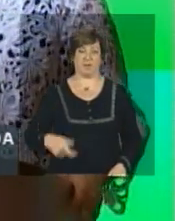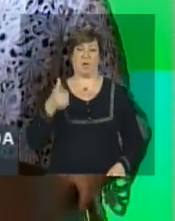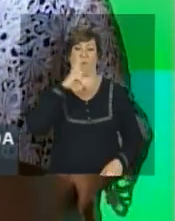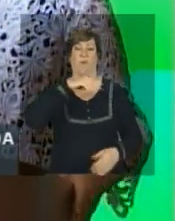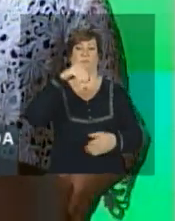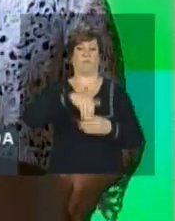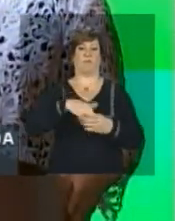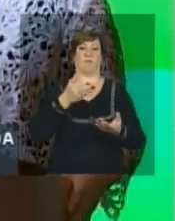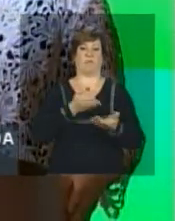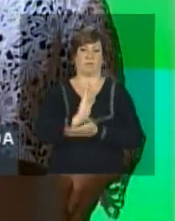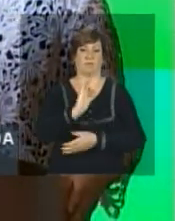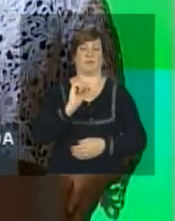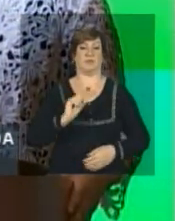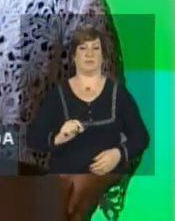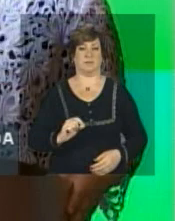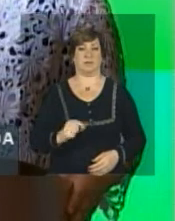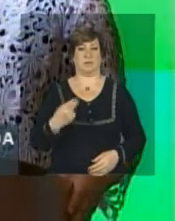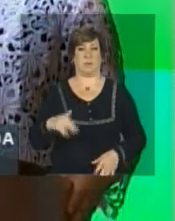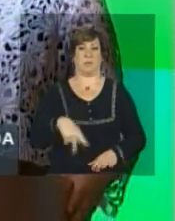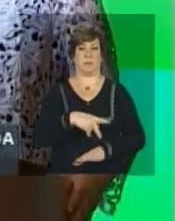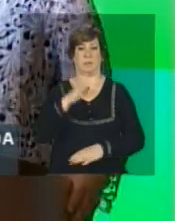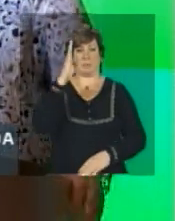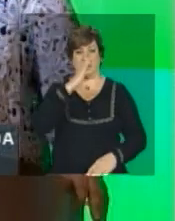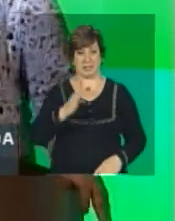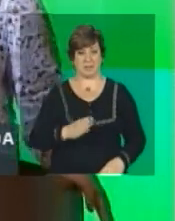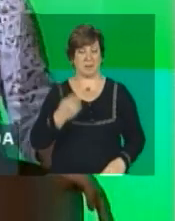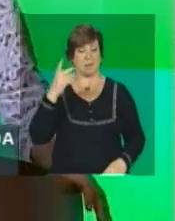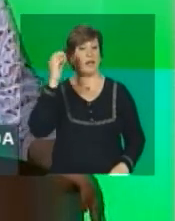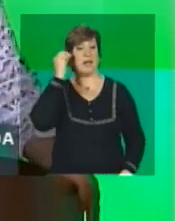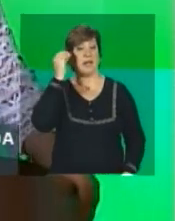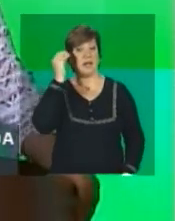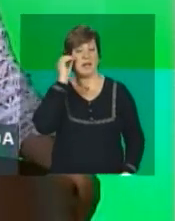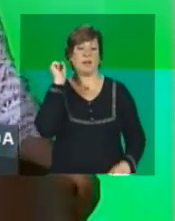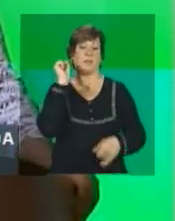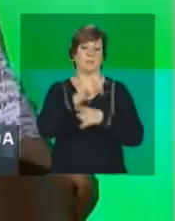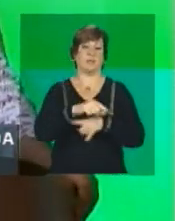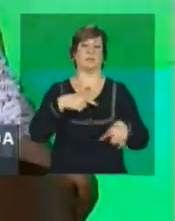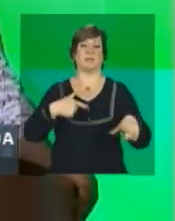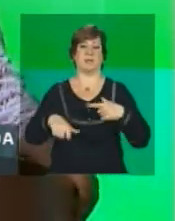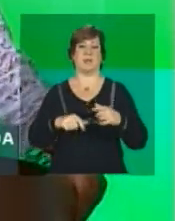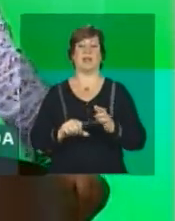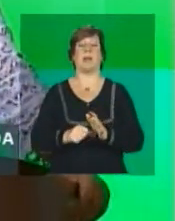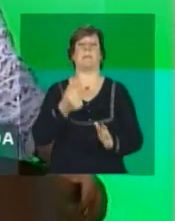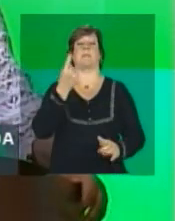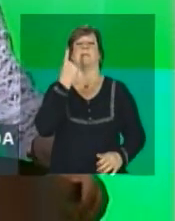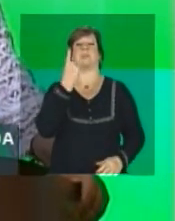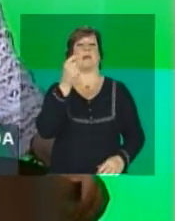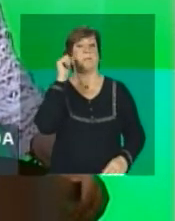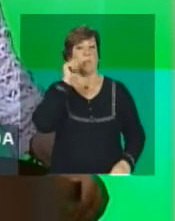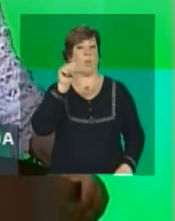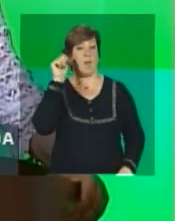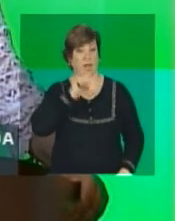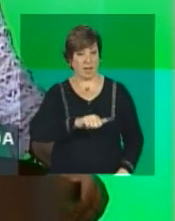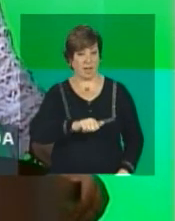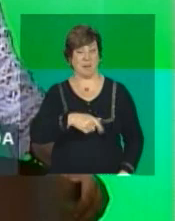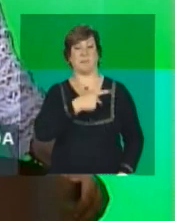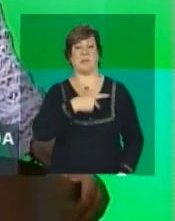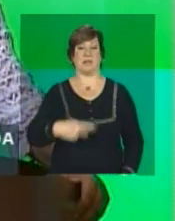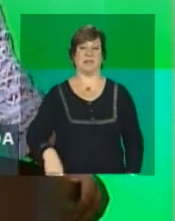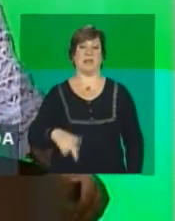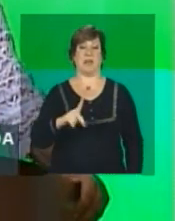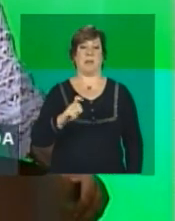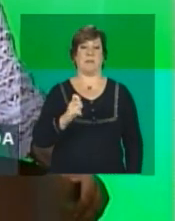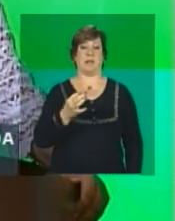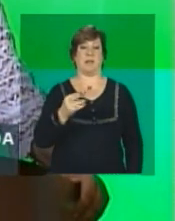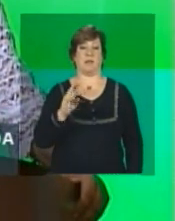eleita no Brasil para assistir à posse da primeira mulher